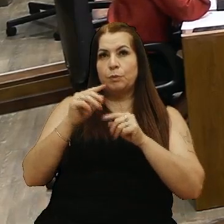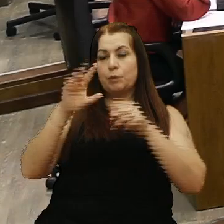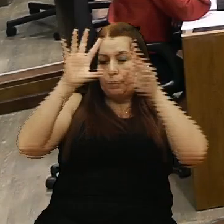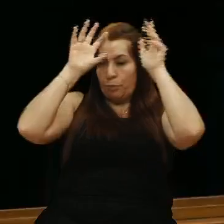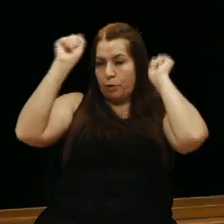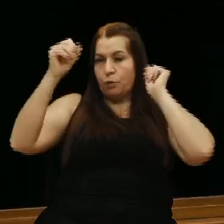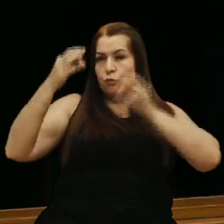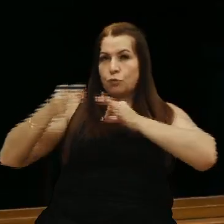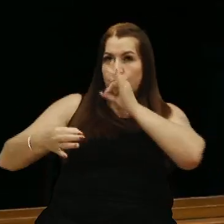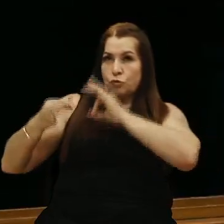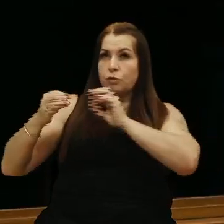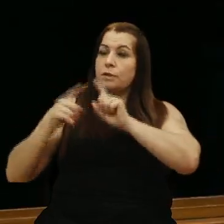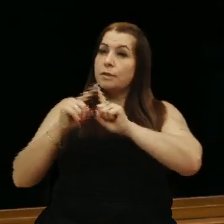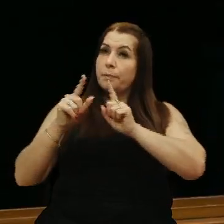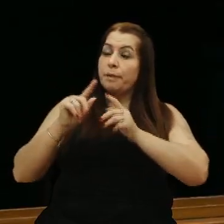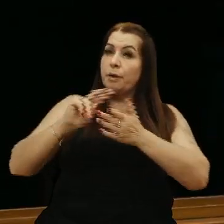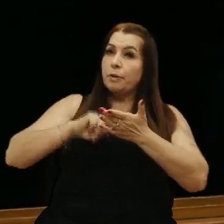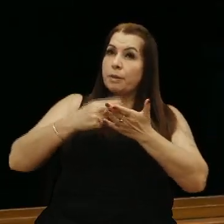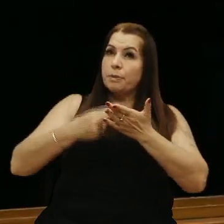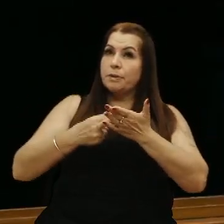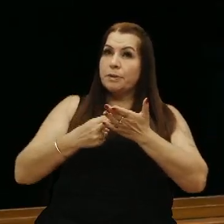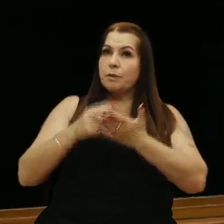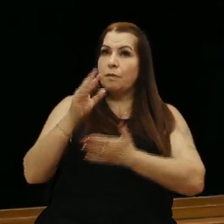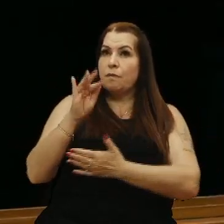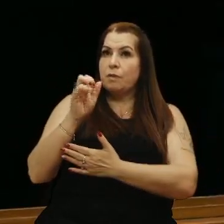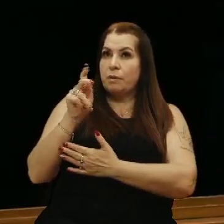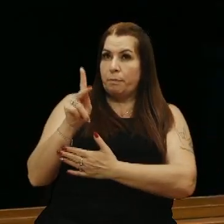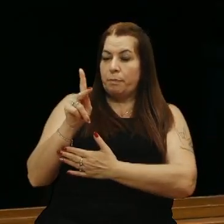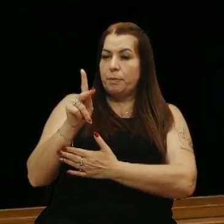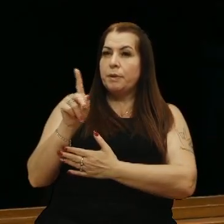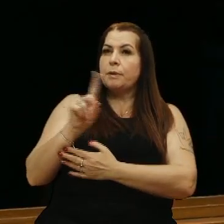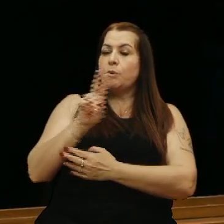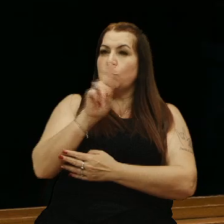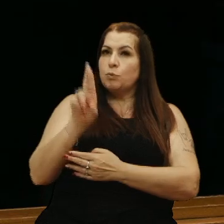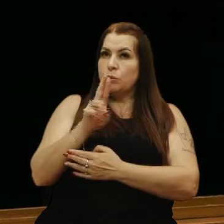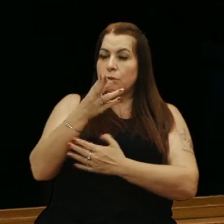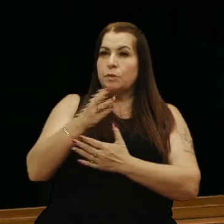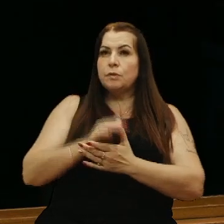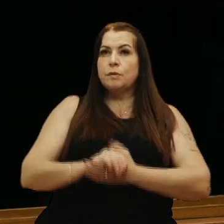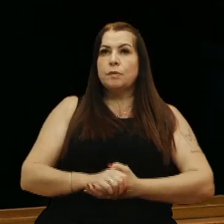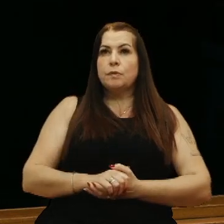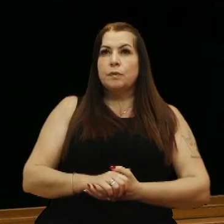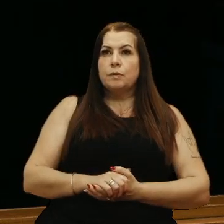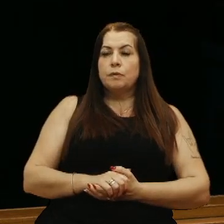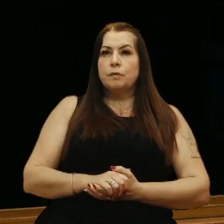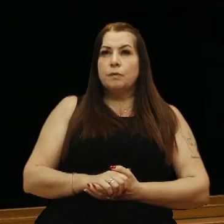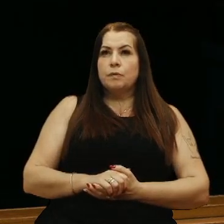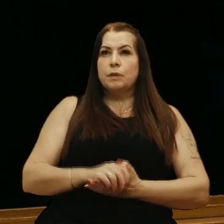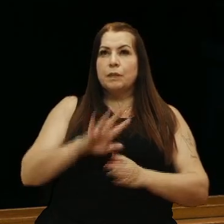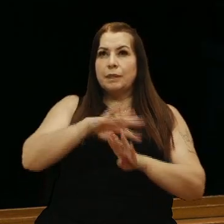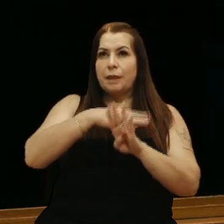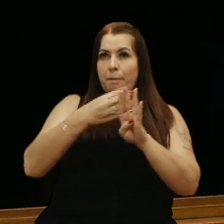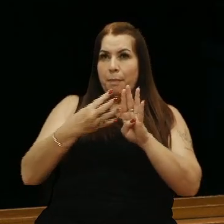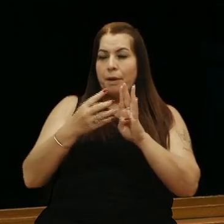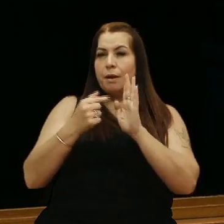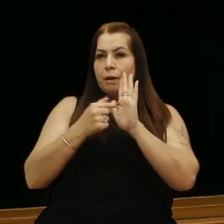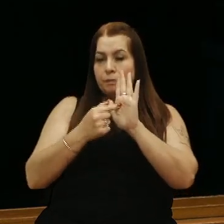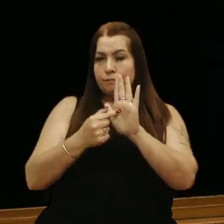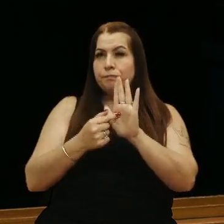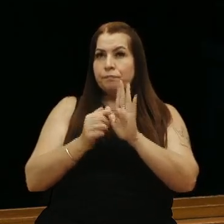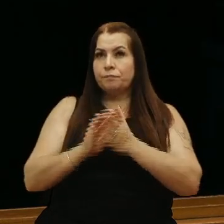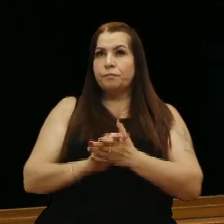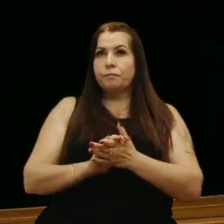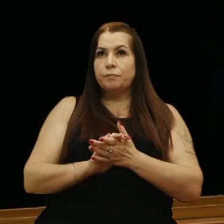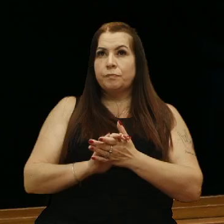que isso, com a interpretação da FIP quanto à utilização da tabela para